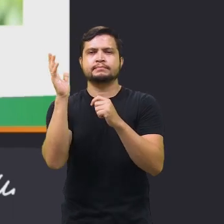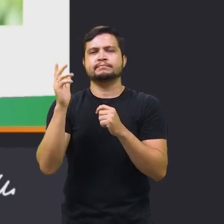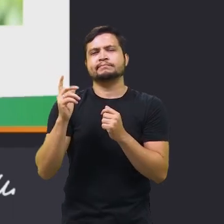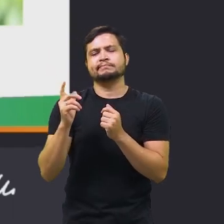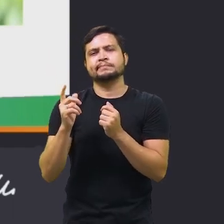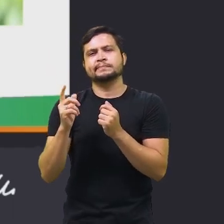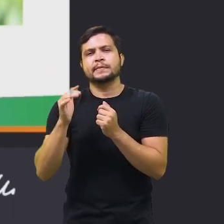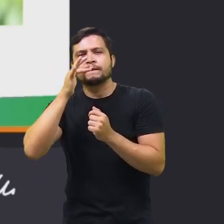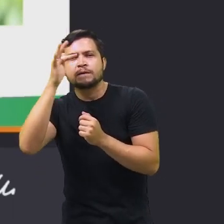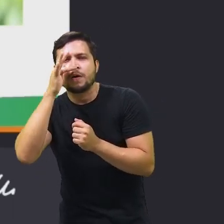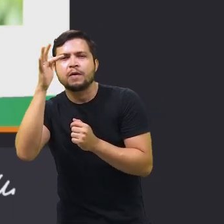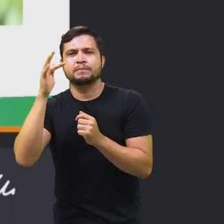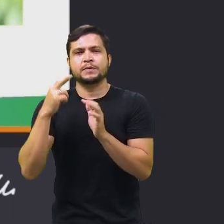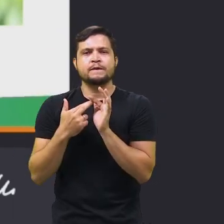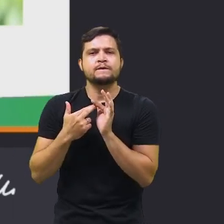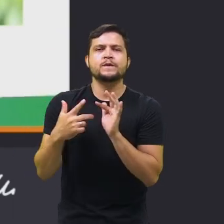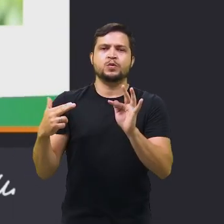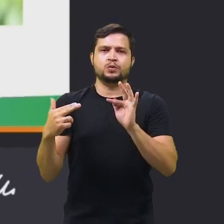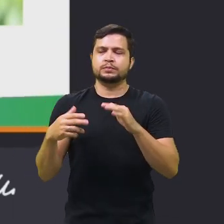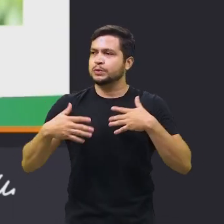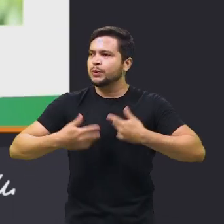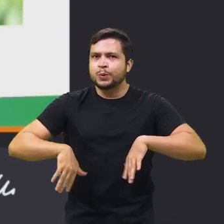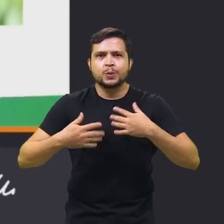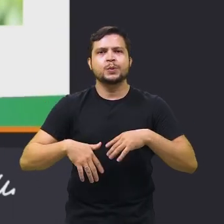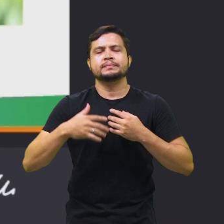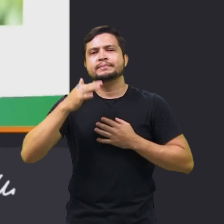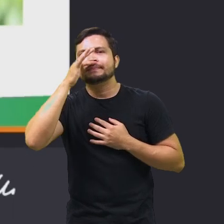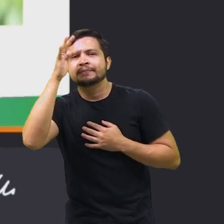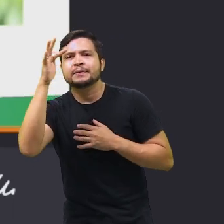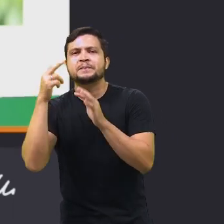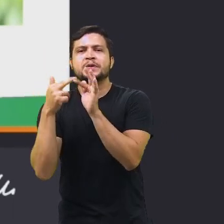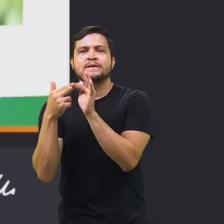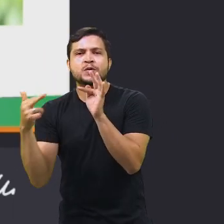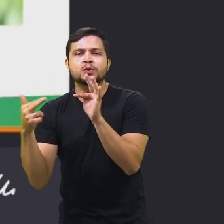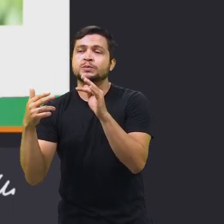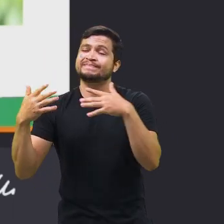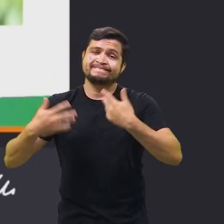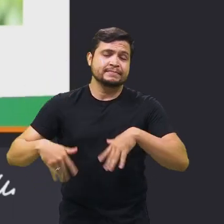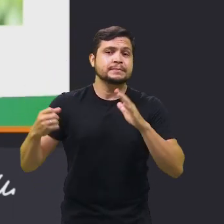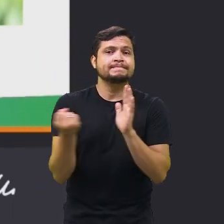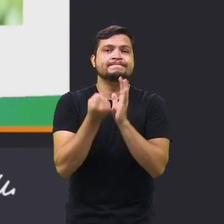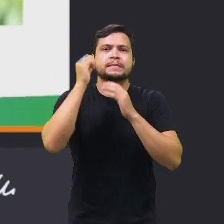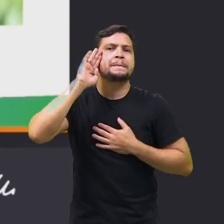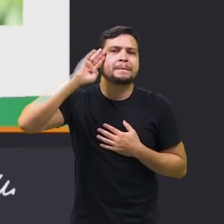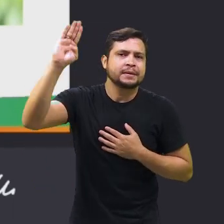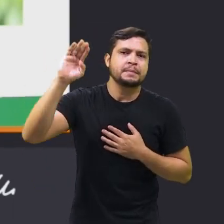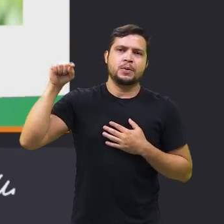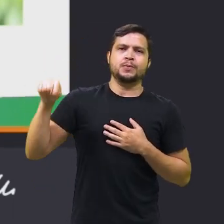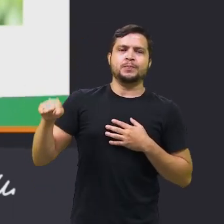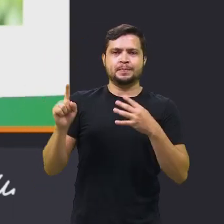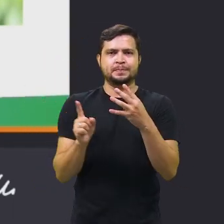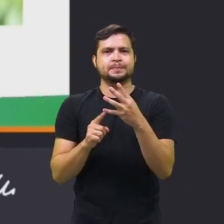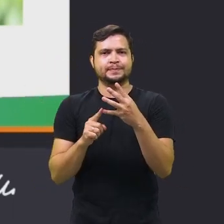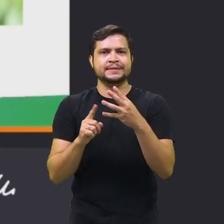frutos são a característica marcante para as angiospermas. Surgem nelas e permitem